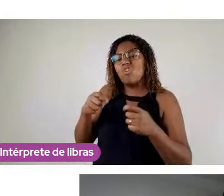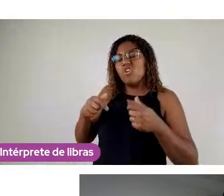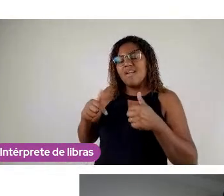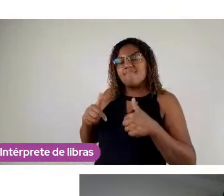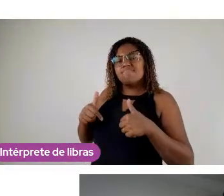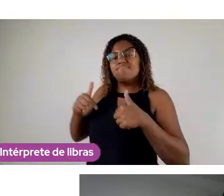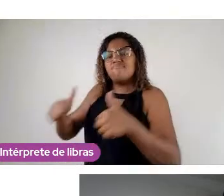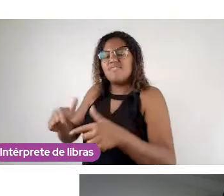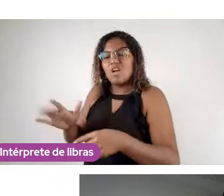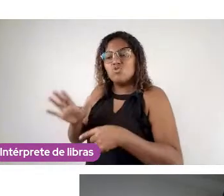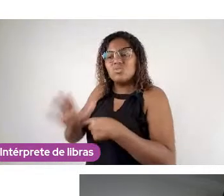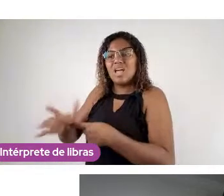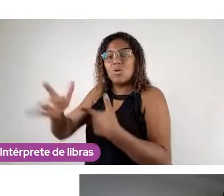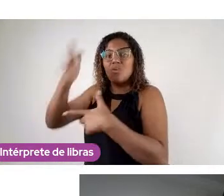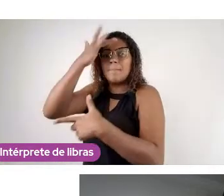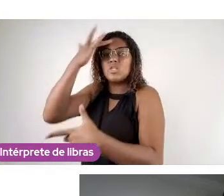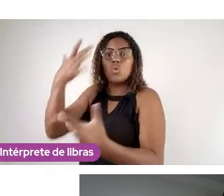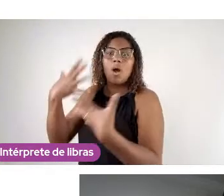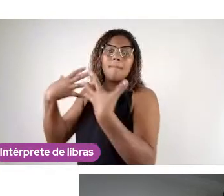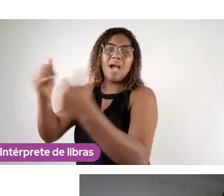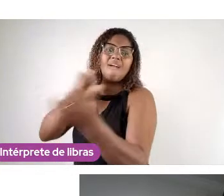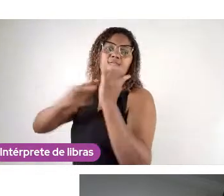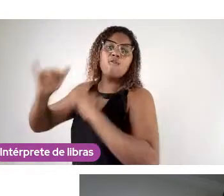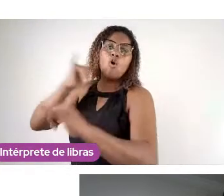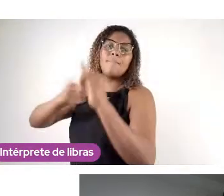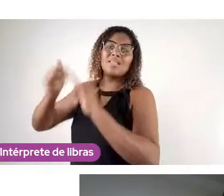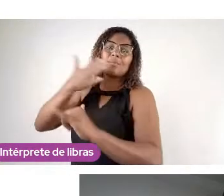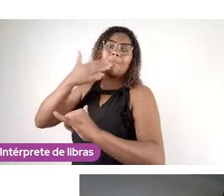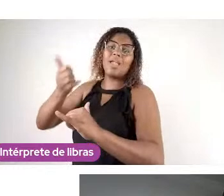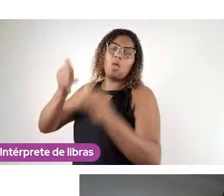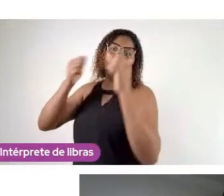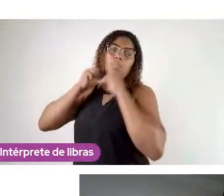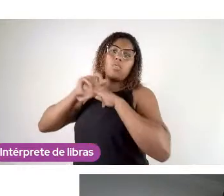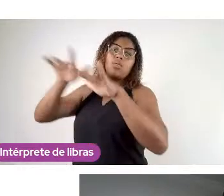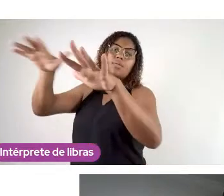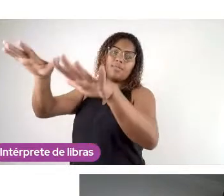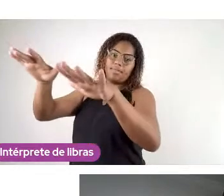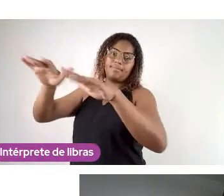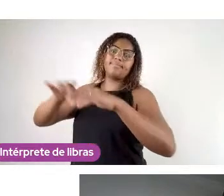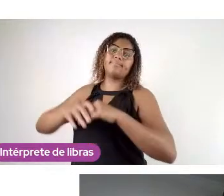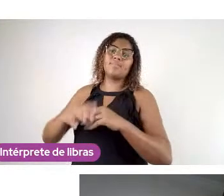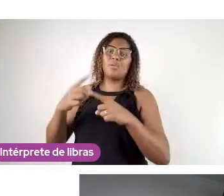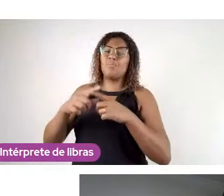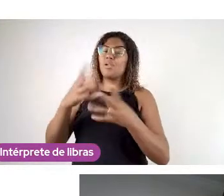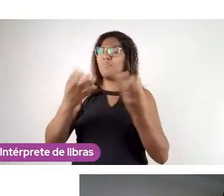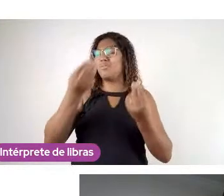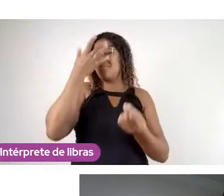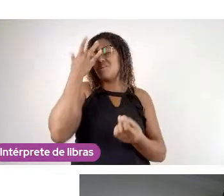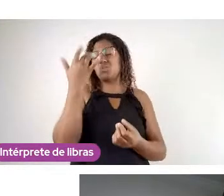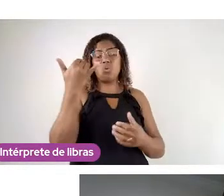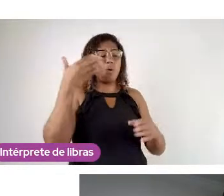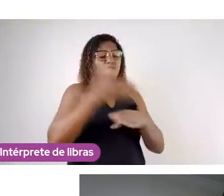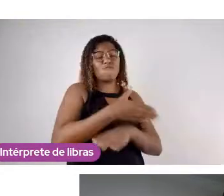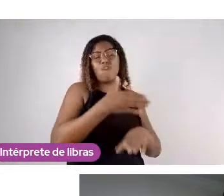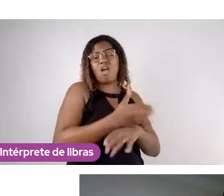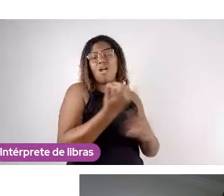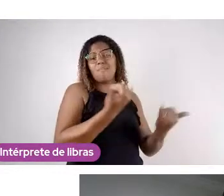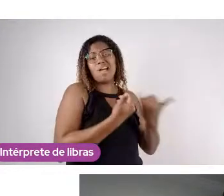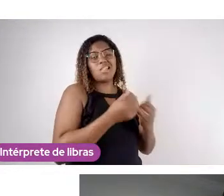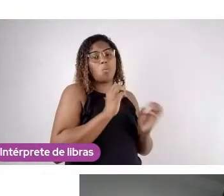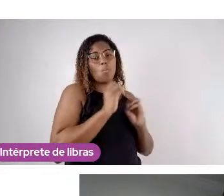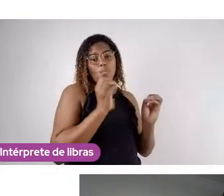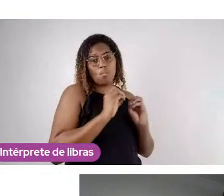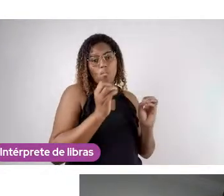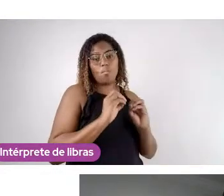sobre esses temas que são tão relevantes e a gente sabe que tem muita gente que ainda não consegue acessar esse tipo de informação.